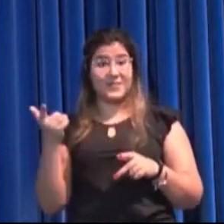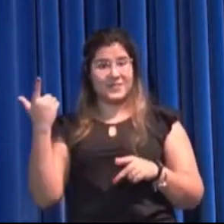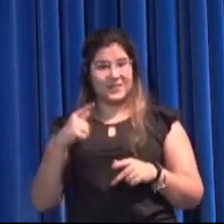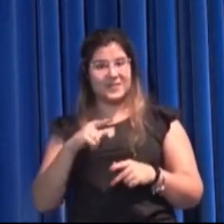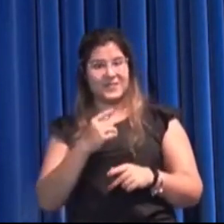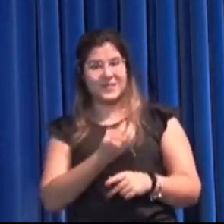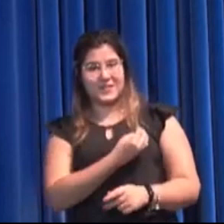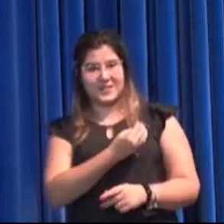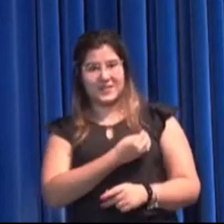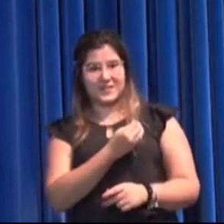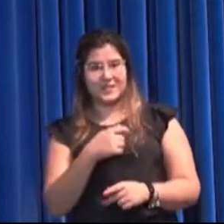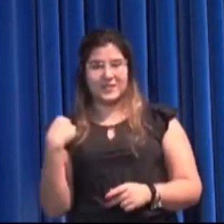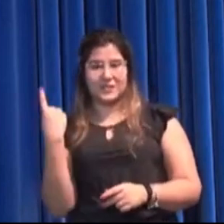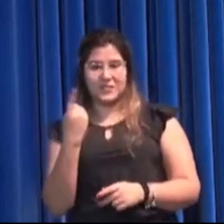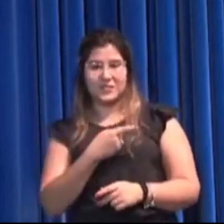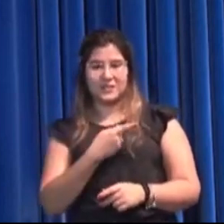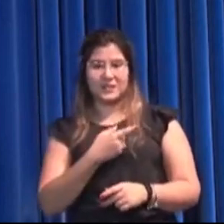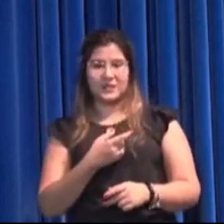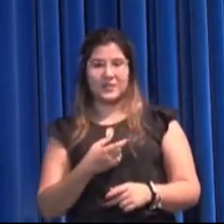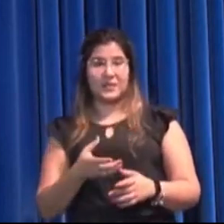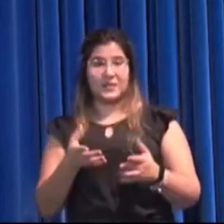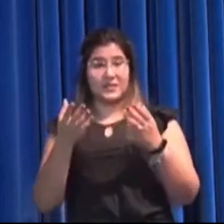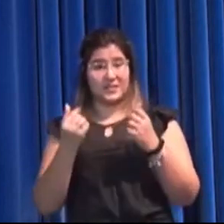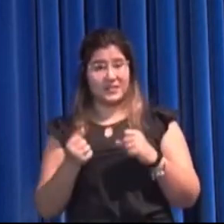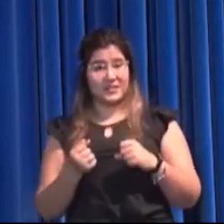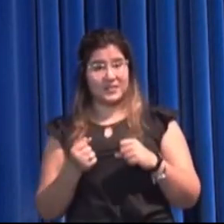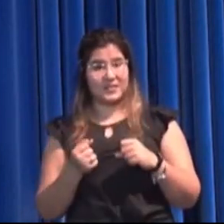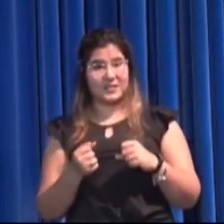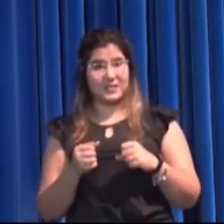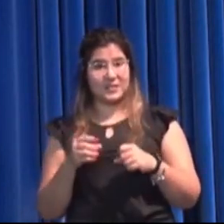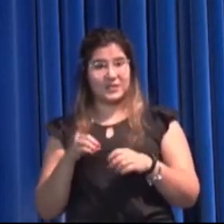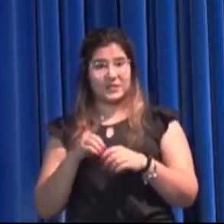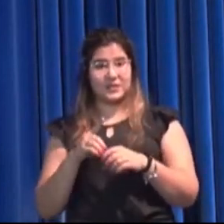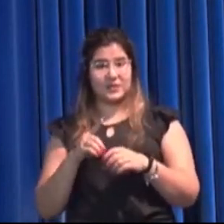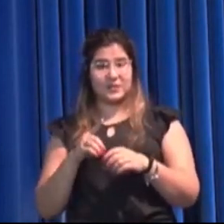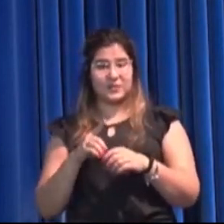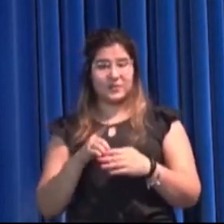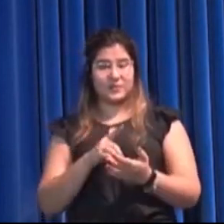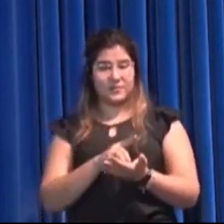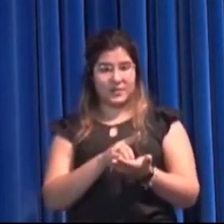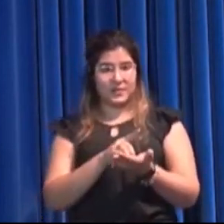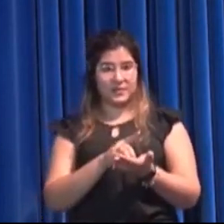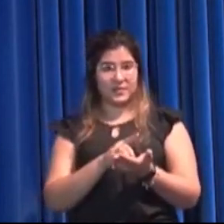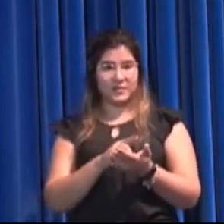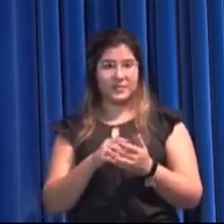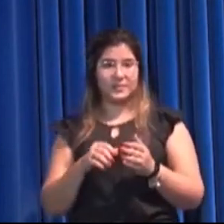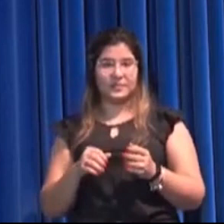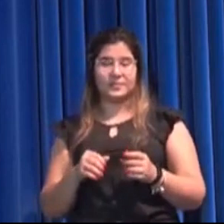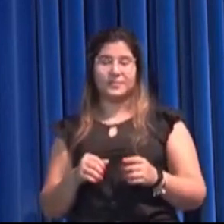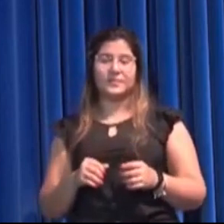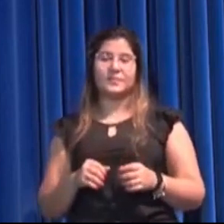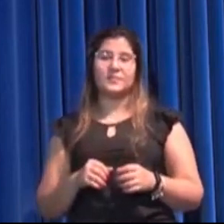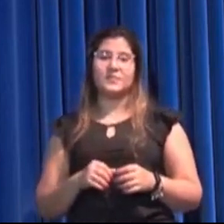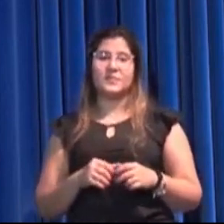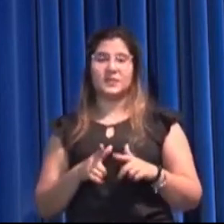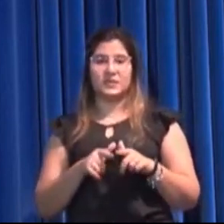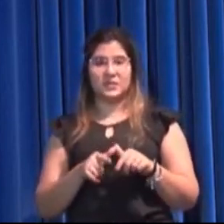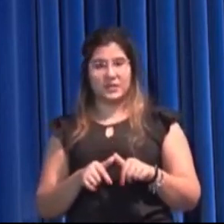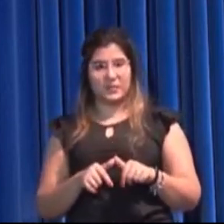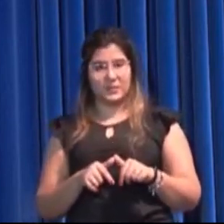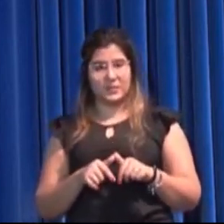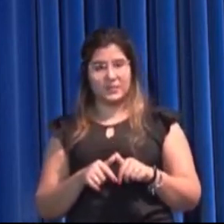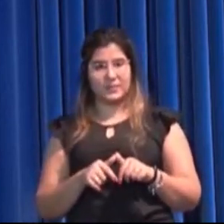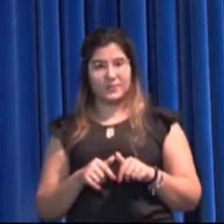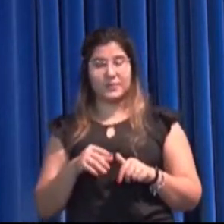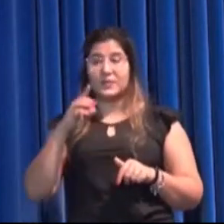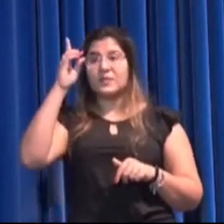a oferta e o esforço do povo de Israel. Lá em 2 Crônicas 7,12, Deus fala